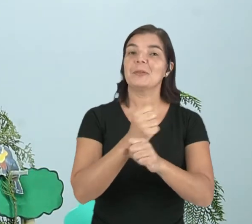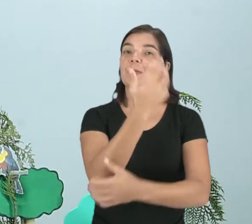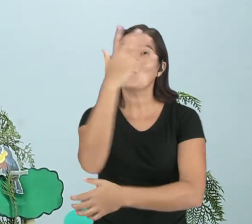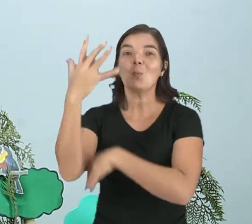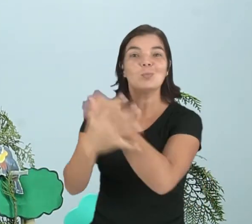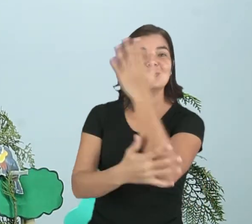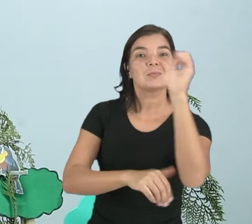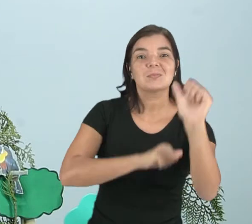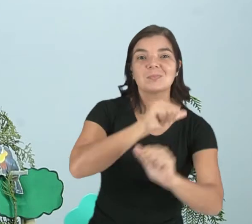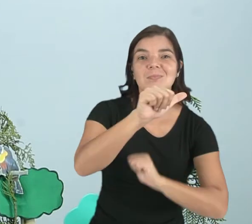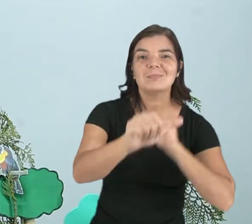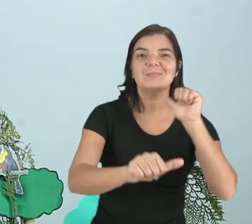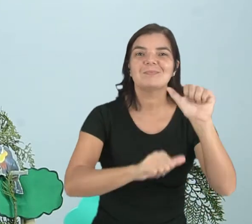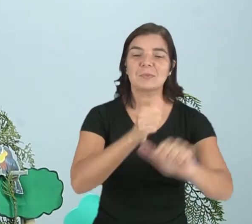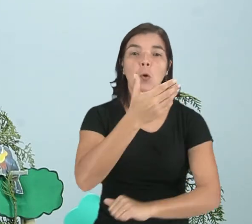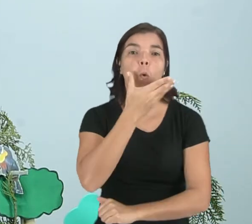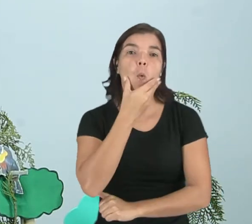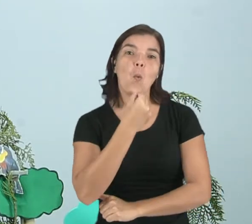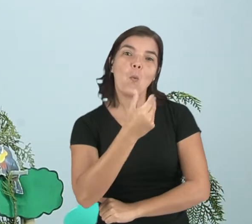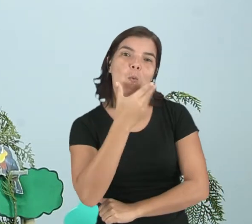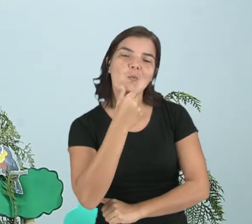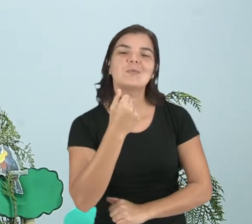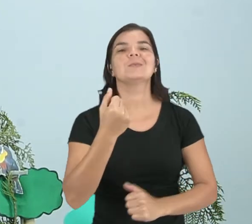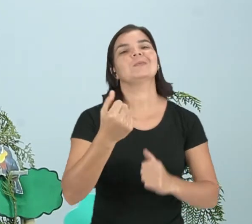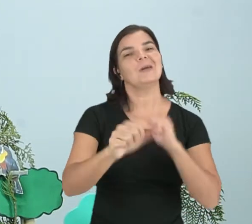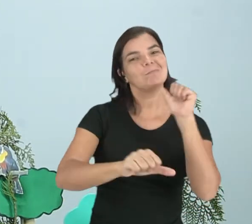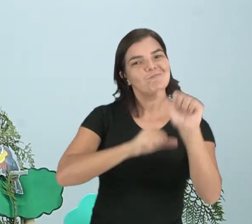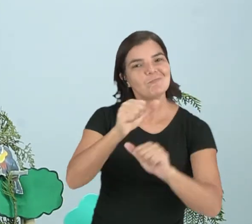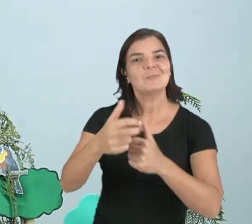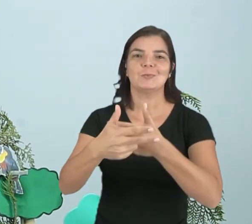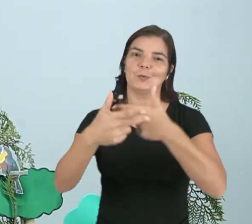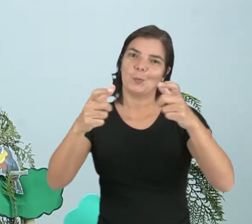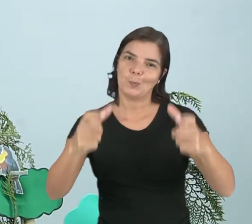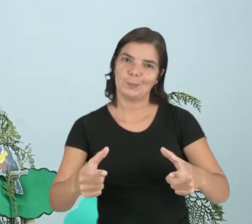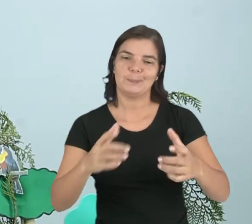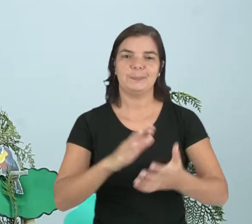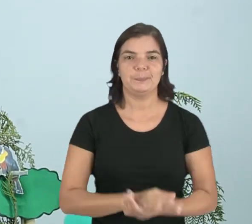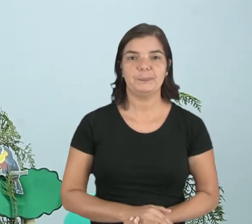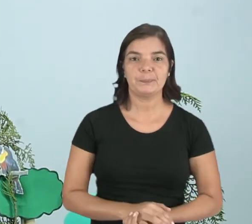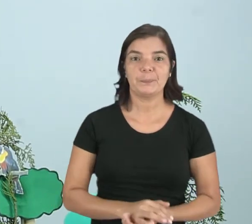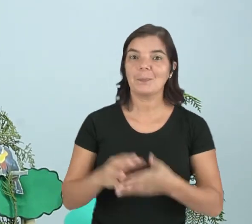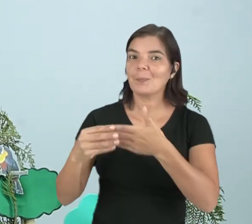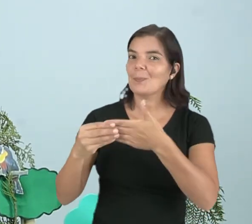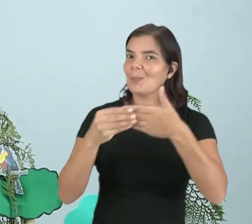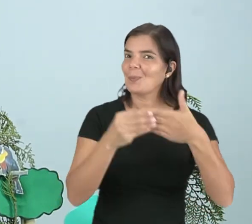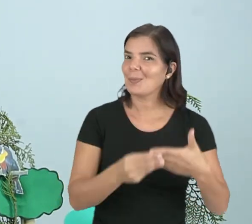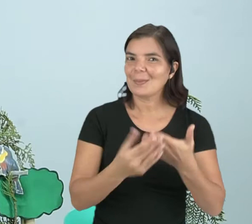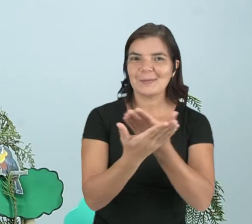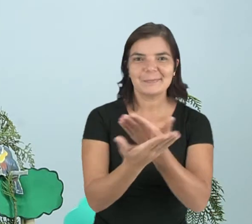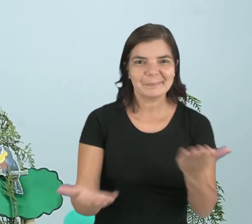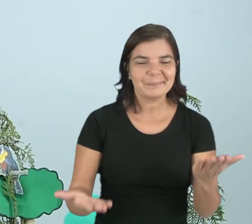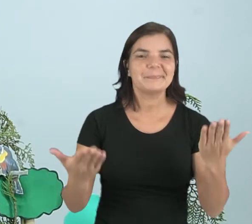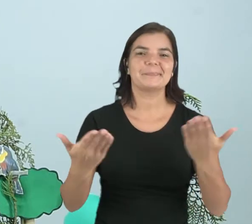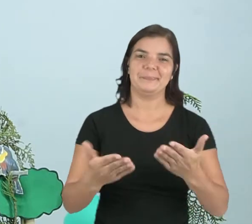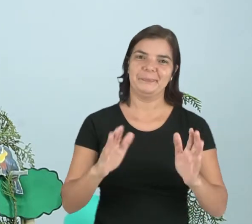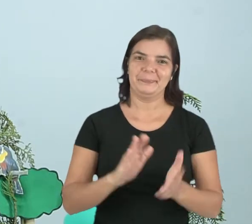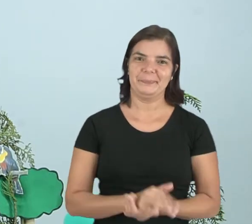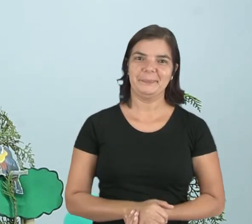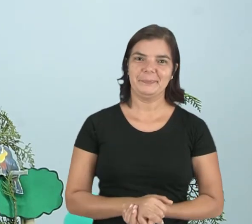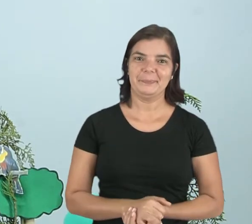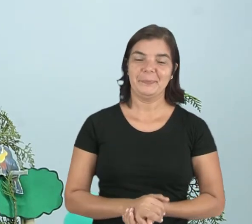paisagem vai mudando. O homem vai modificando a paisagem. Eu trouxe para vocês hoje